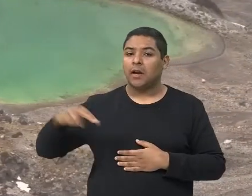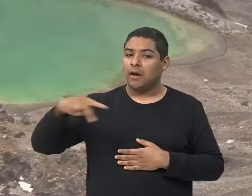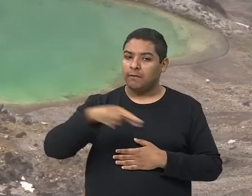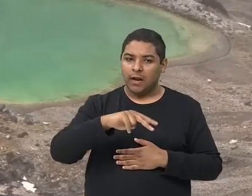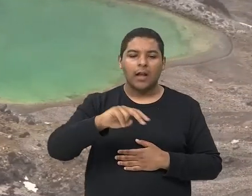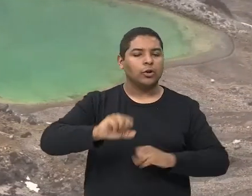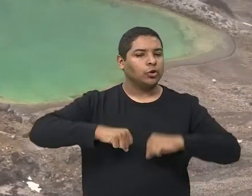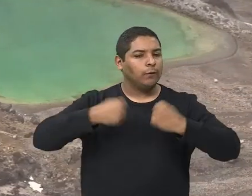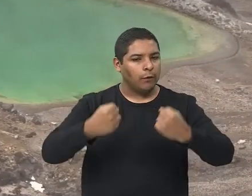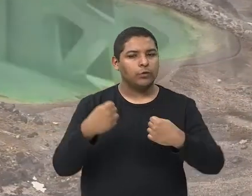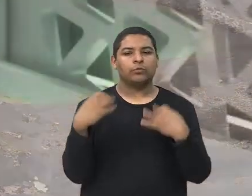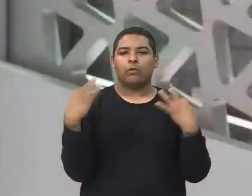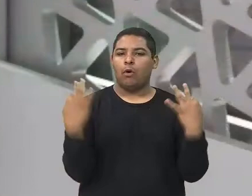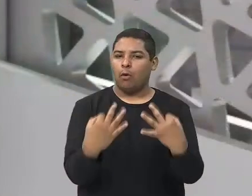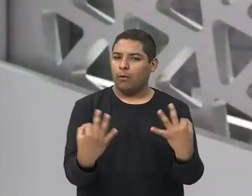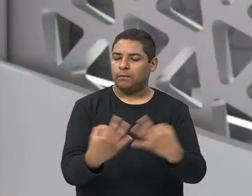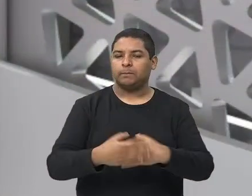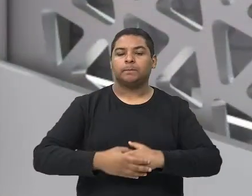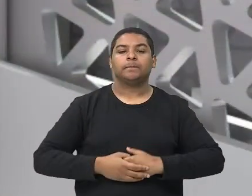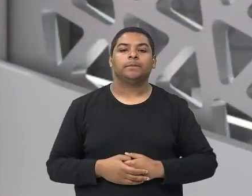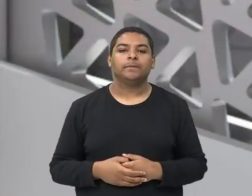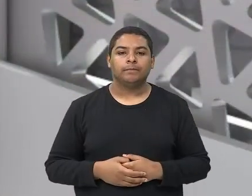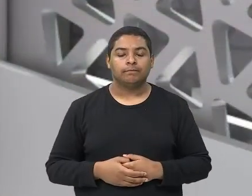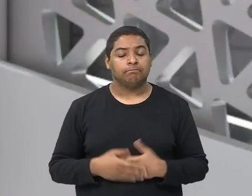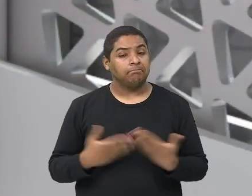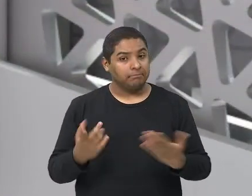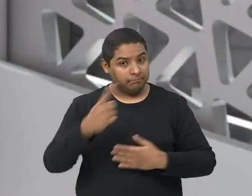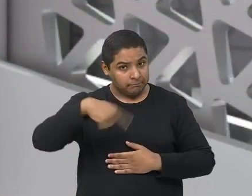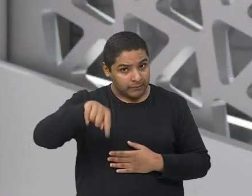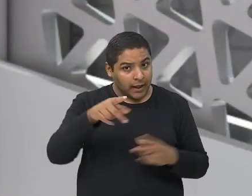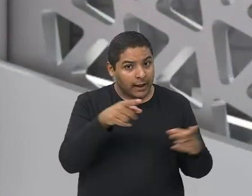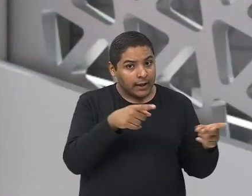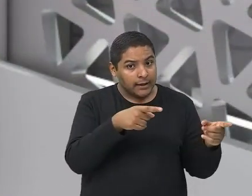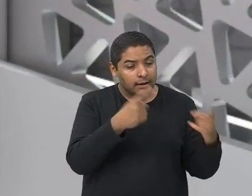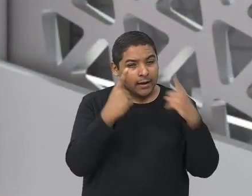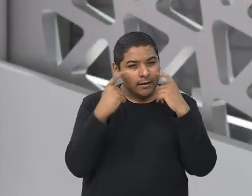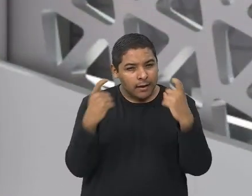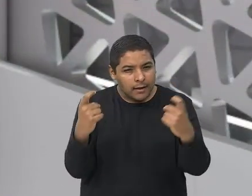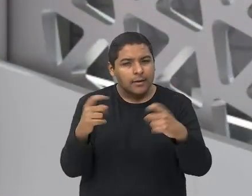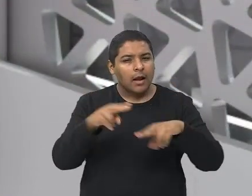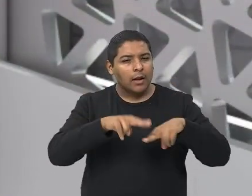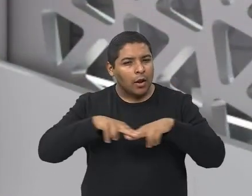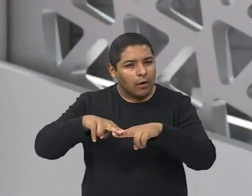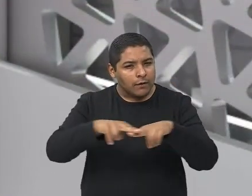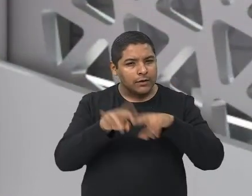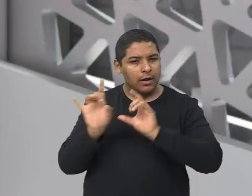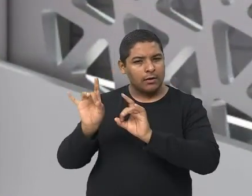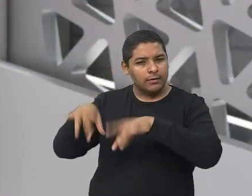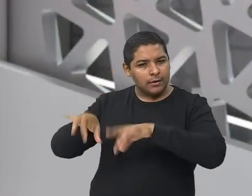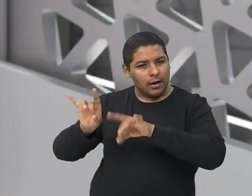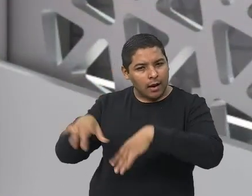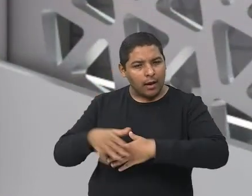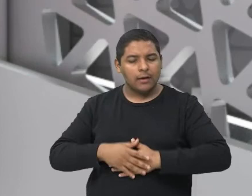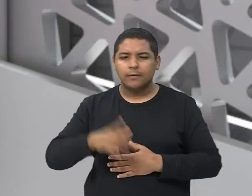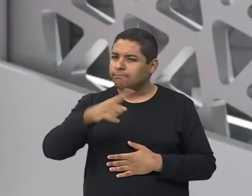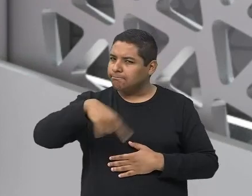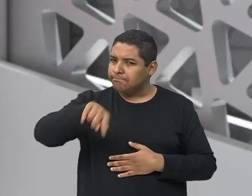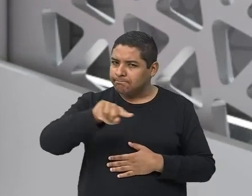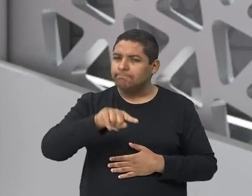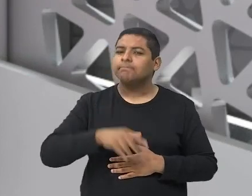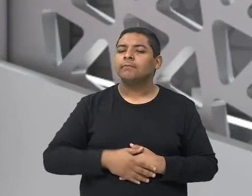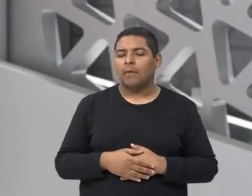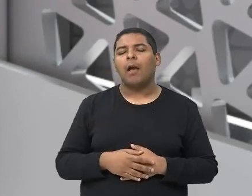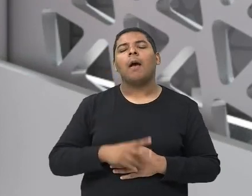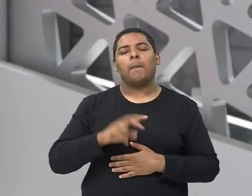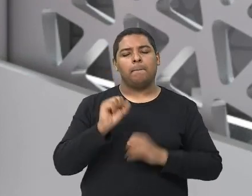esforço. E aí, gente, se interessaram em ir para Nova Zelândia, para a Austrália, vocês podem levar